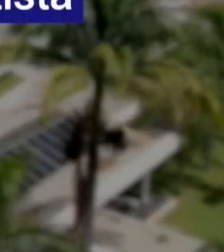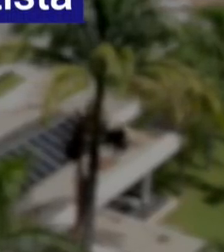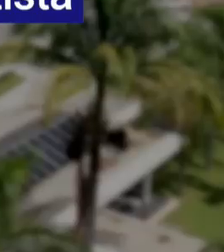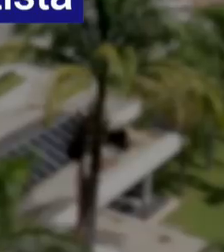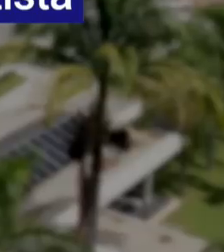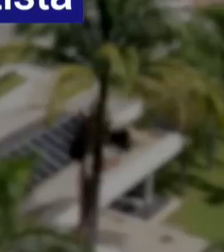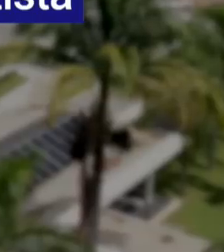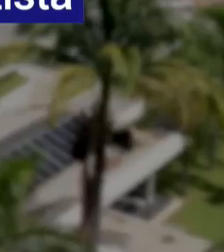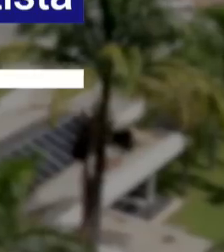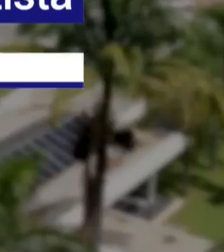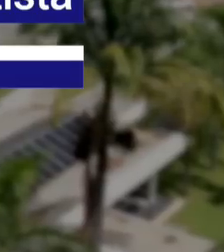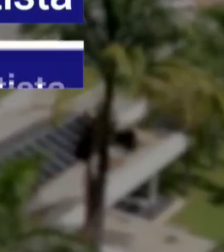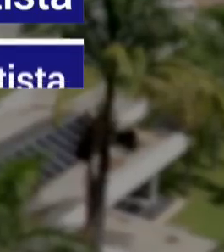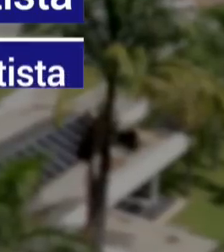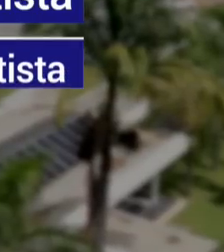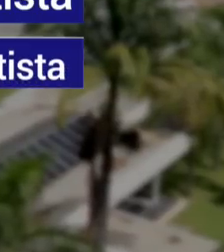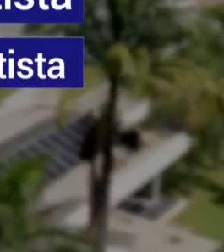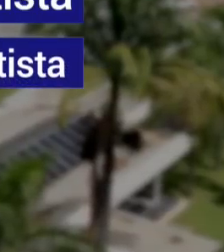facebook.com/memorialbatista,